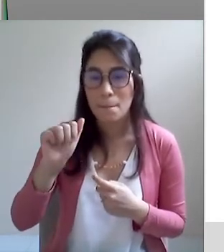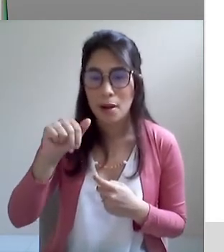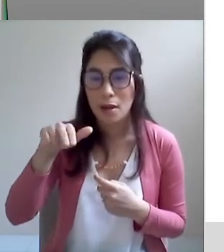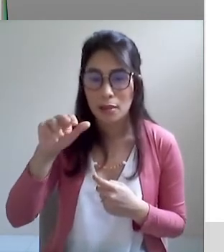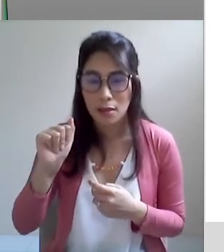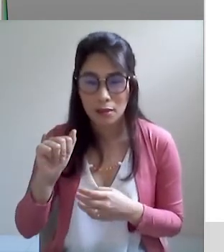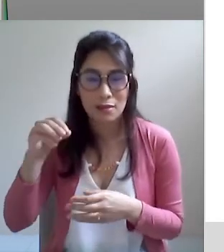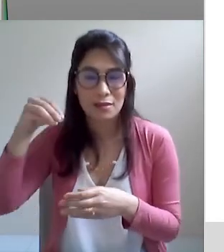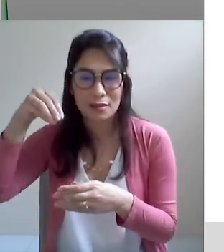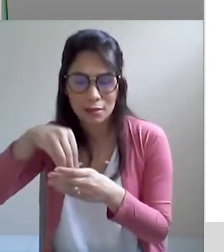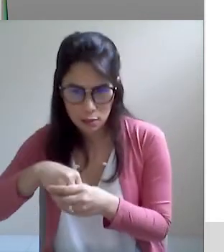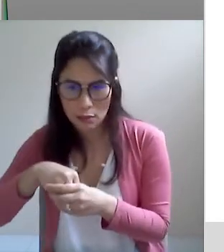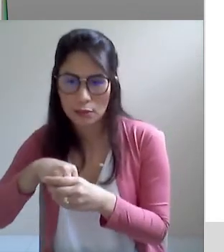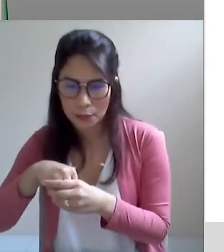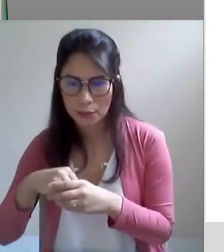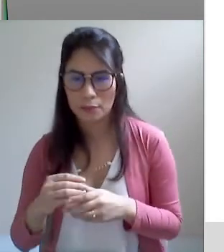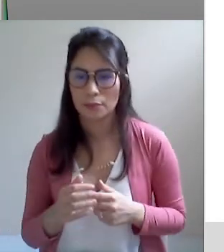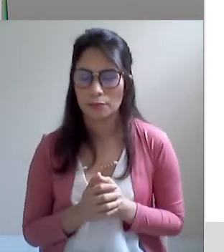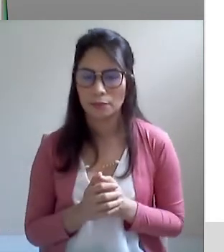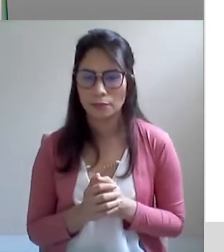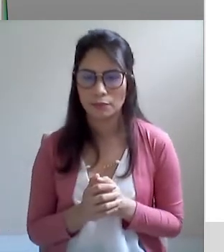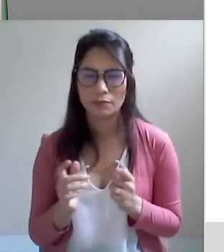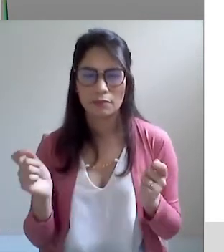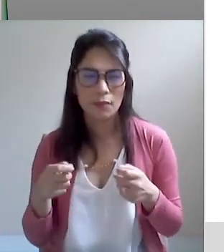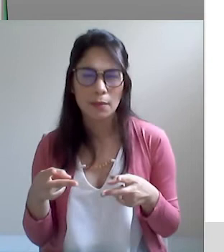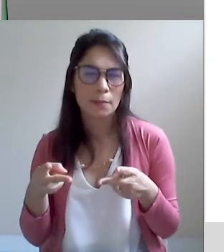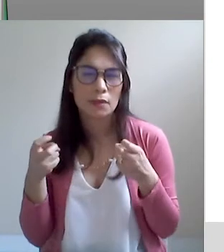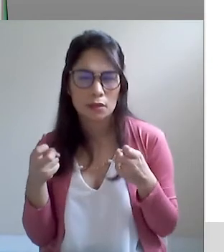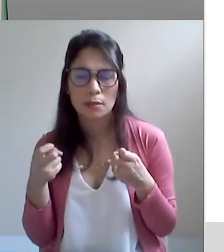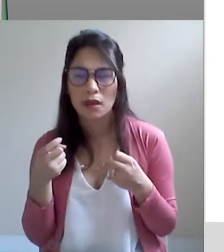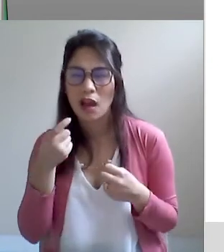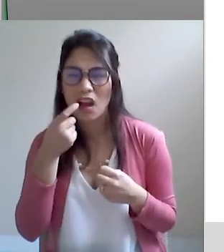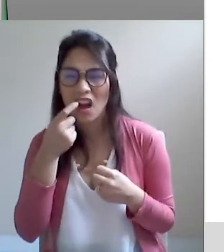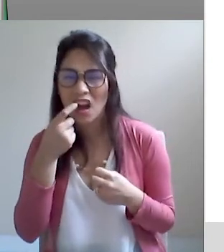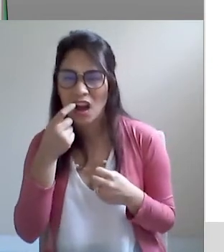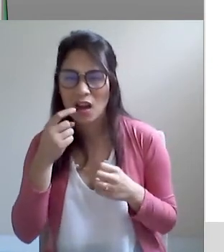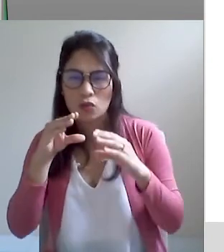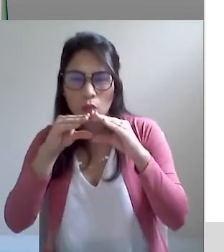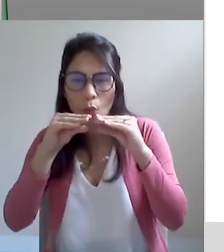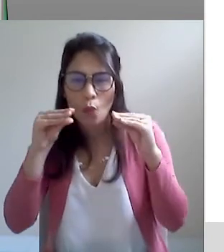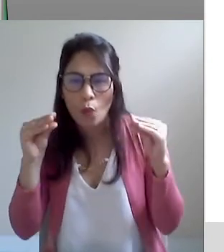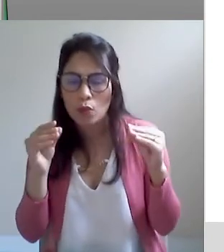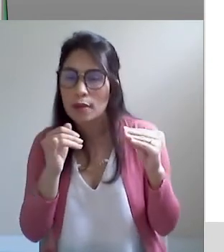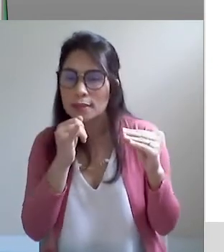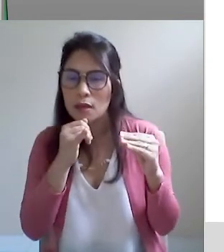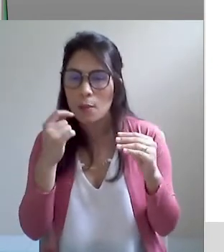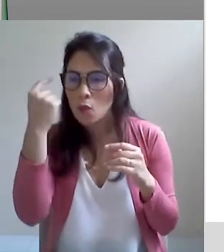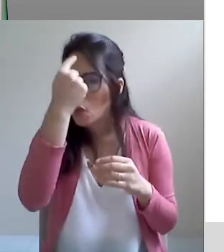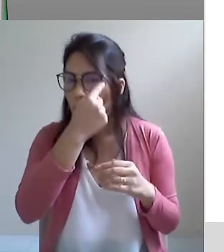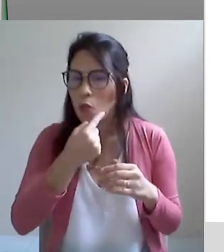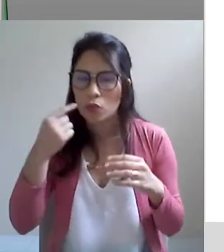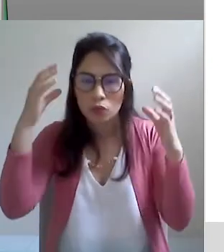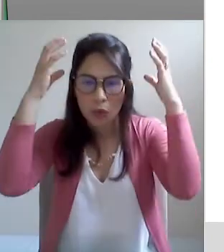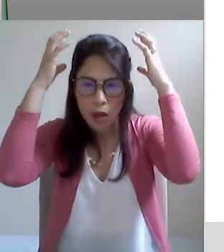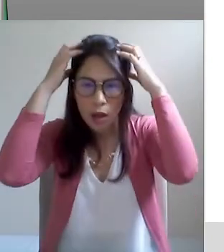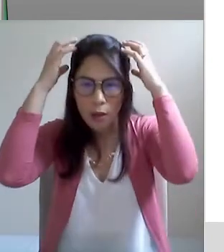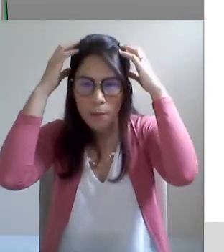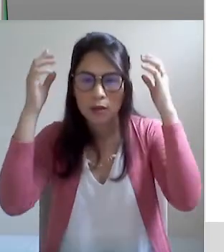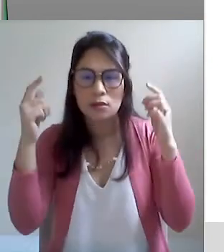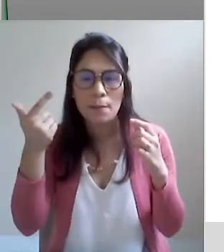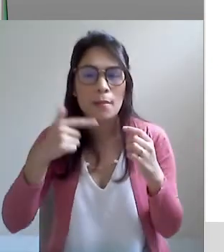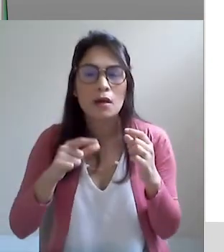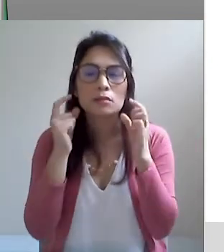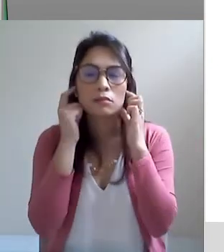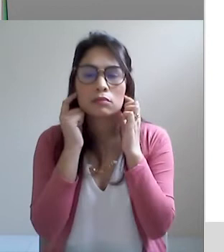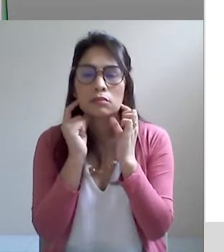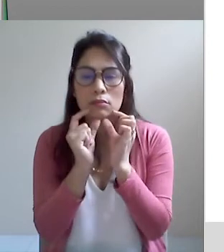intramembranoso, onde observamos a diferenciação em tecido ósseo a partir do tecido mesenquimal,